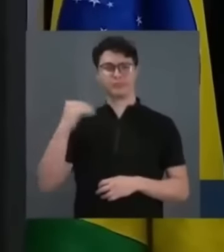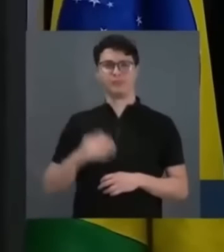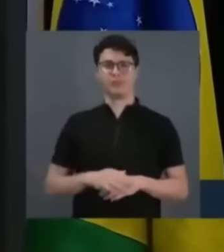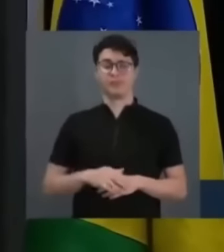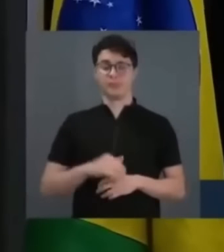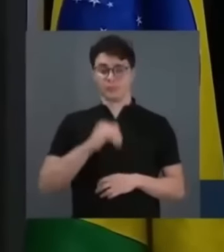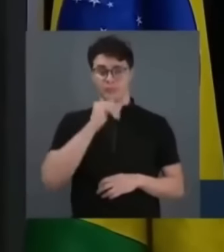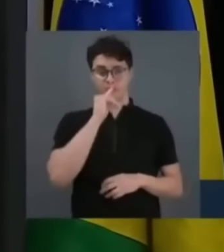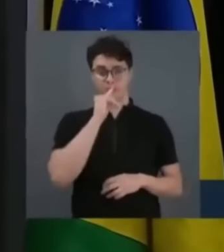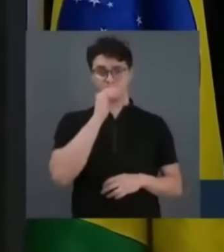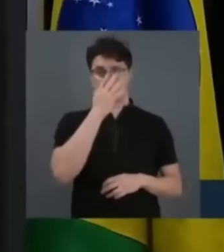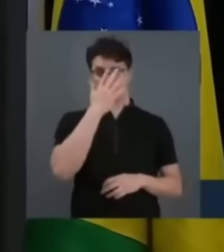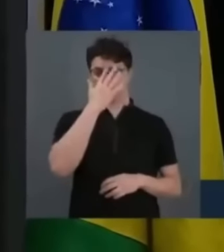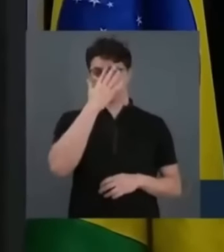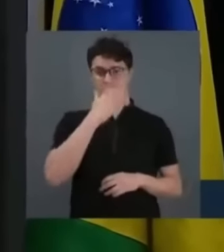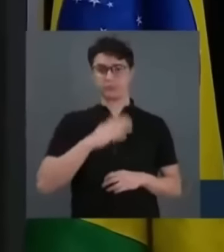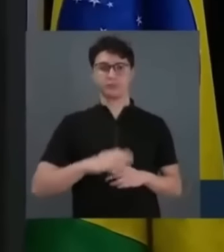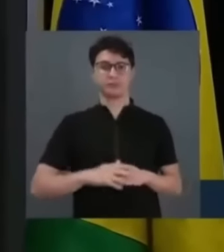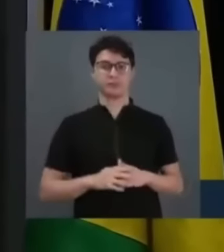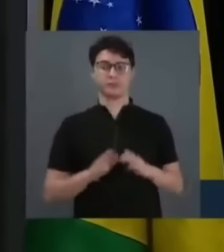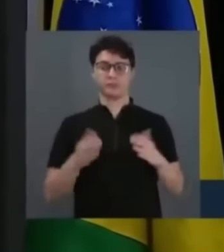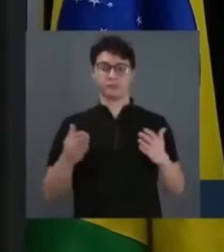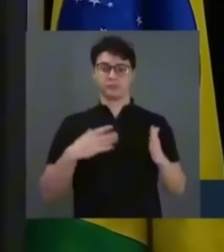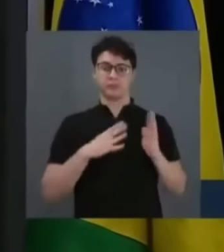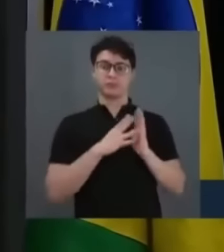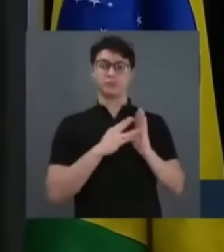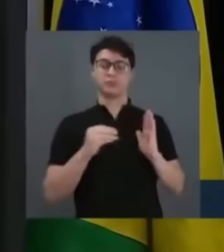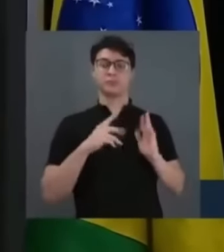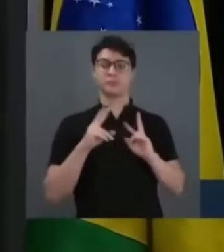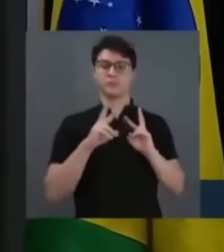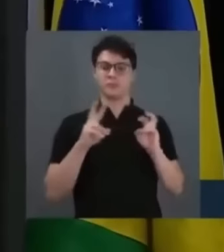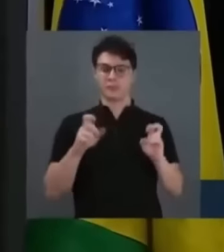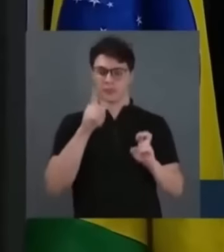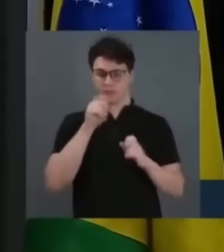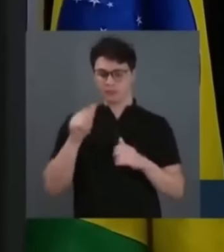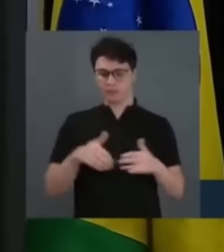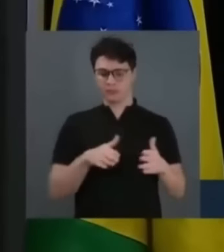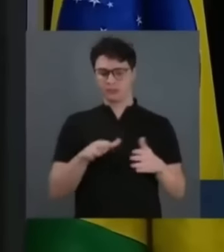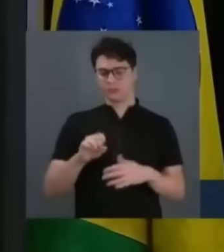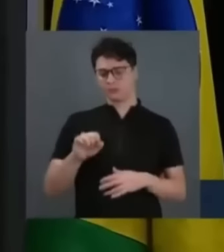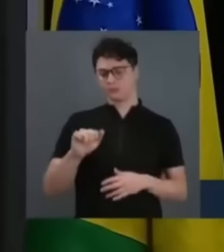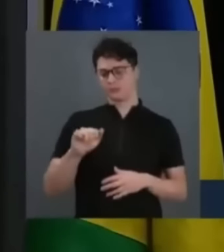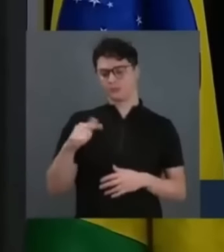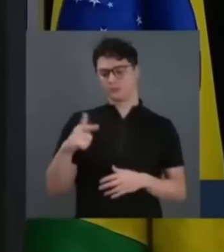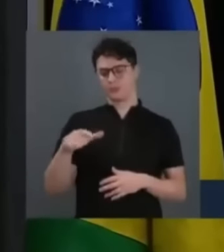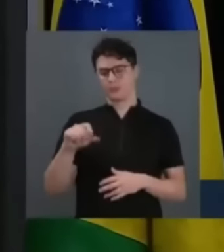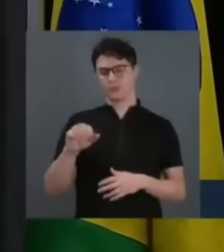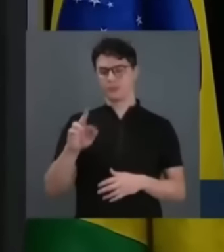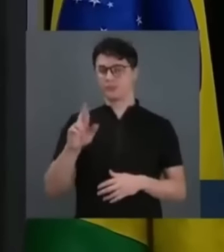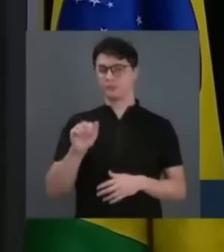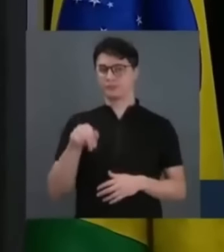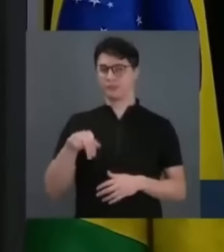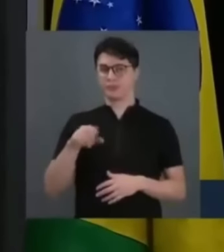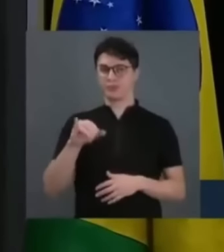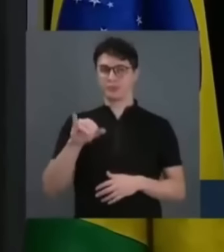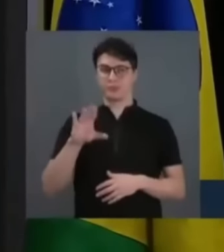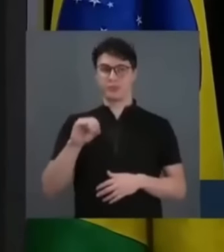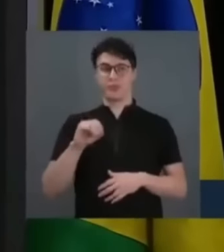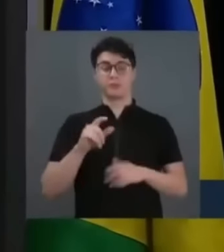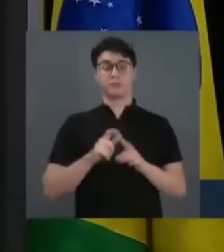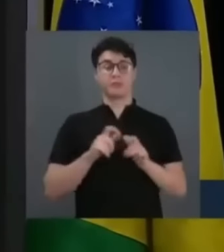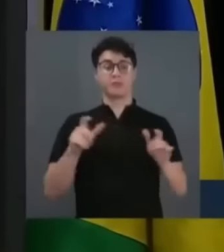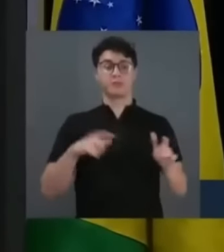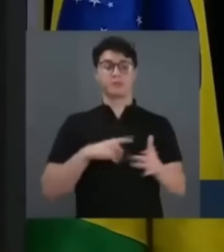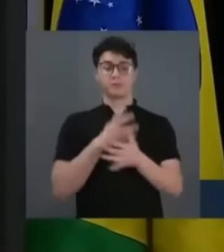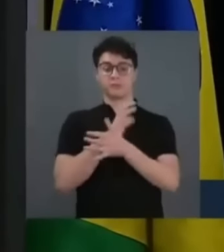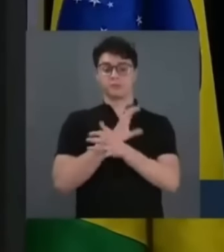citar, por exemplo, a Vossa Excelência, a questão do Rio São Francisco. A maior seca descrita